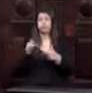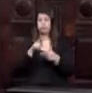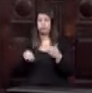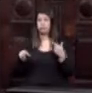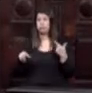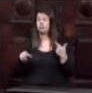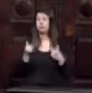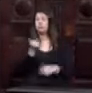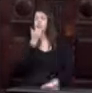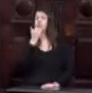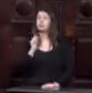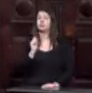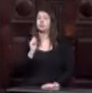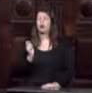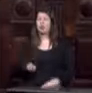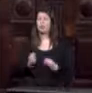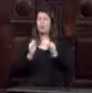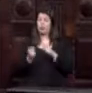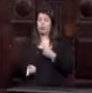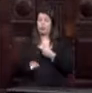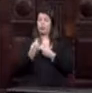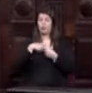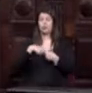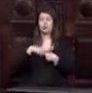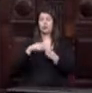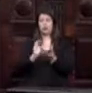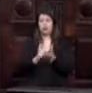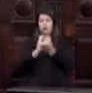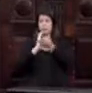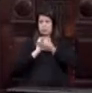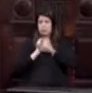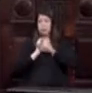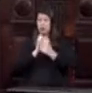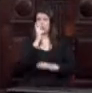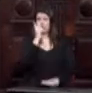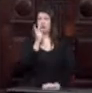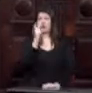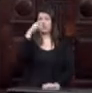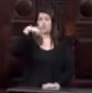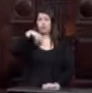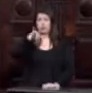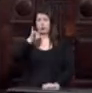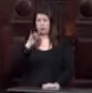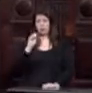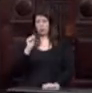se ressarcir de aproximadamente 2